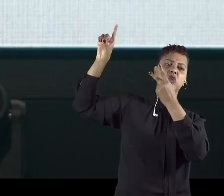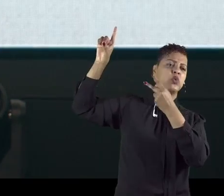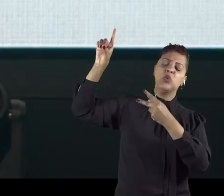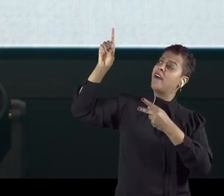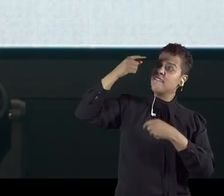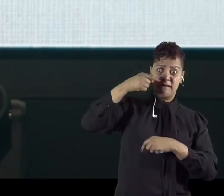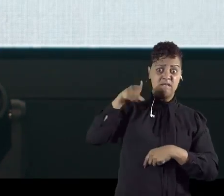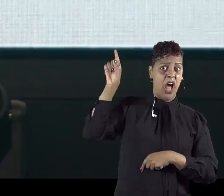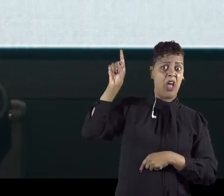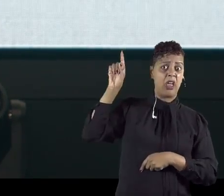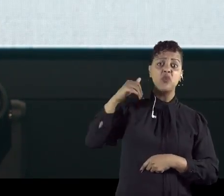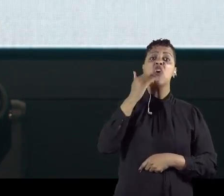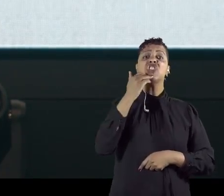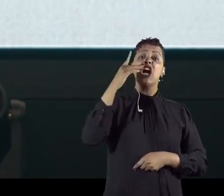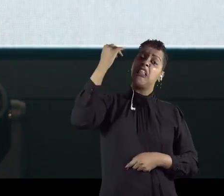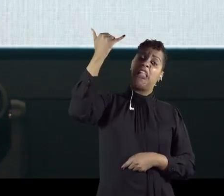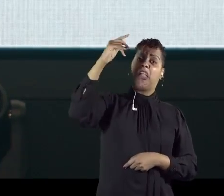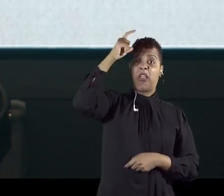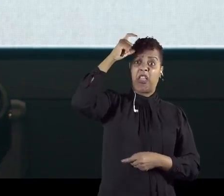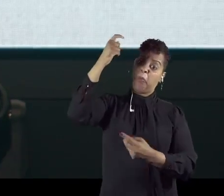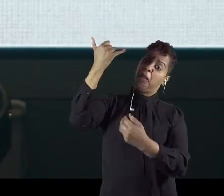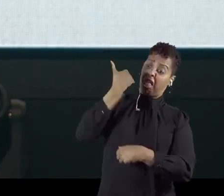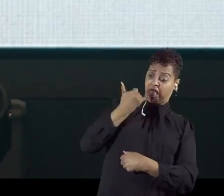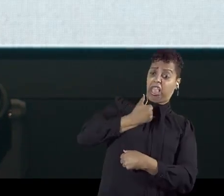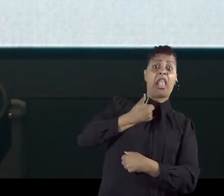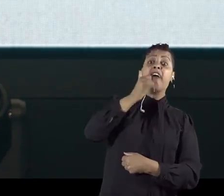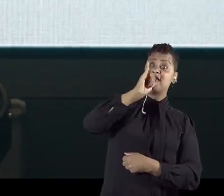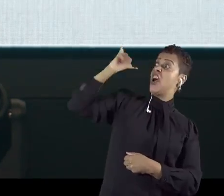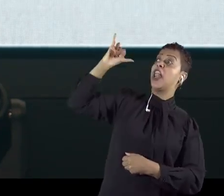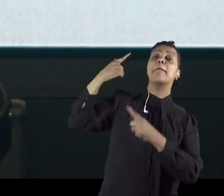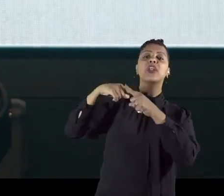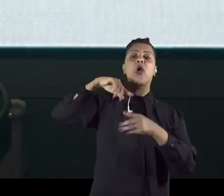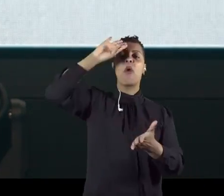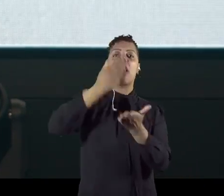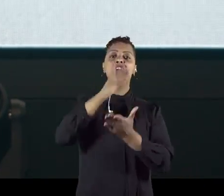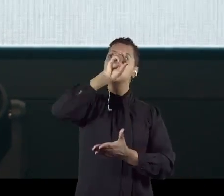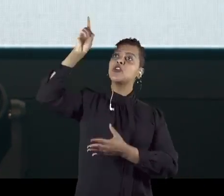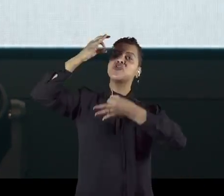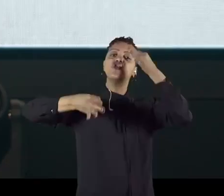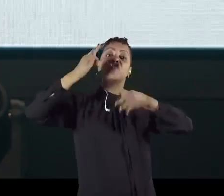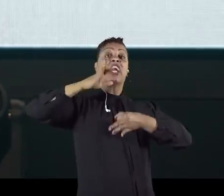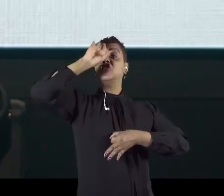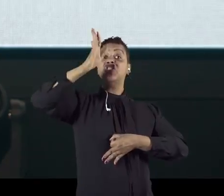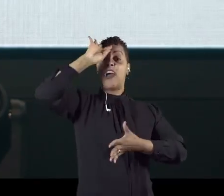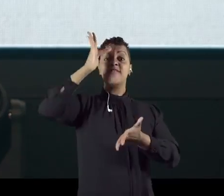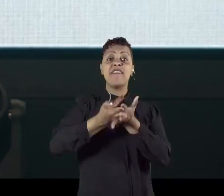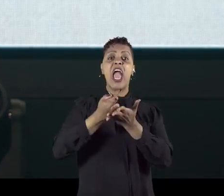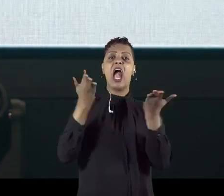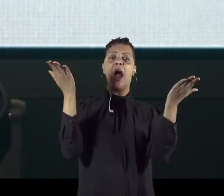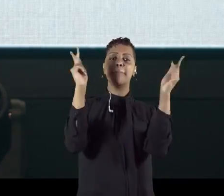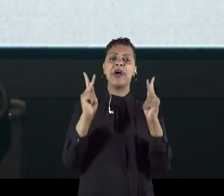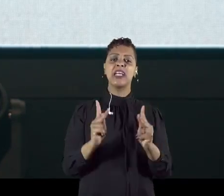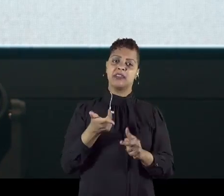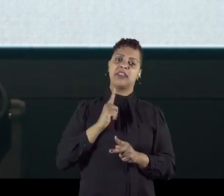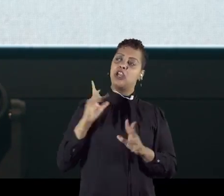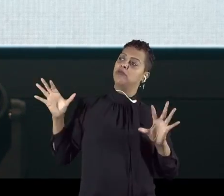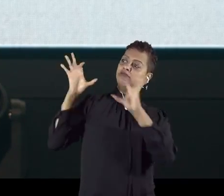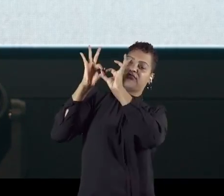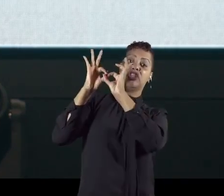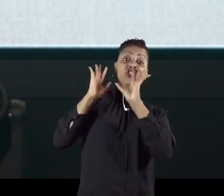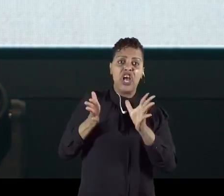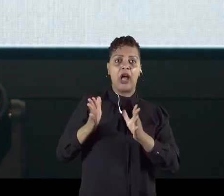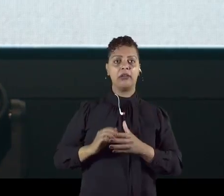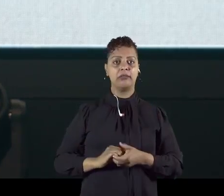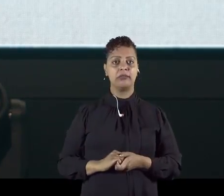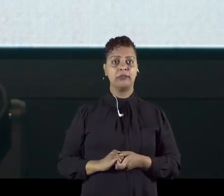falar vai falar com ele porque eu creio em Jesus e justificados pois mediante a fé temos paz com Deus